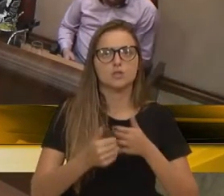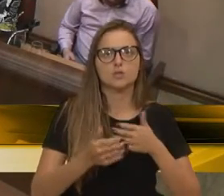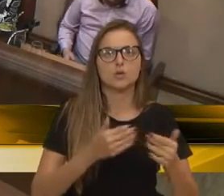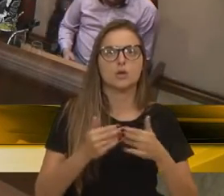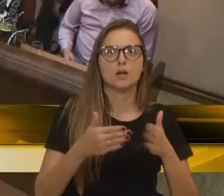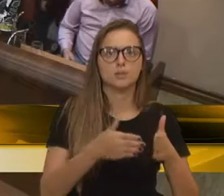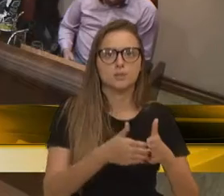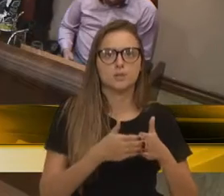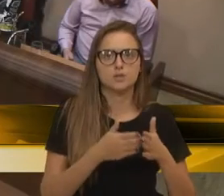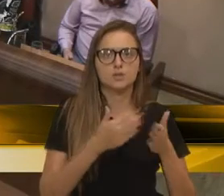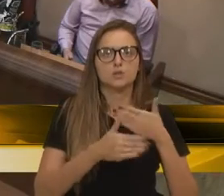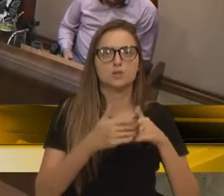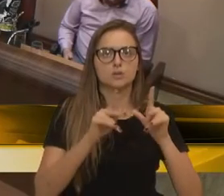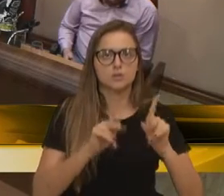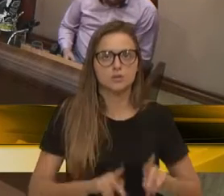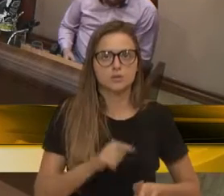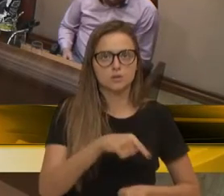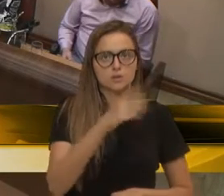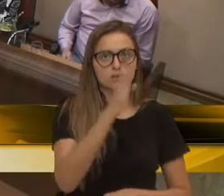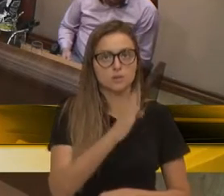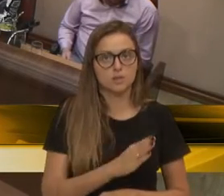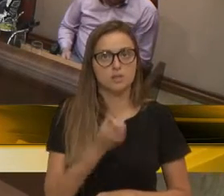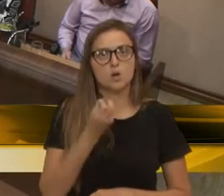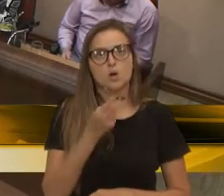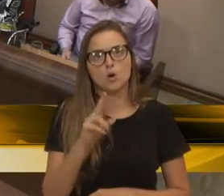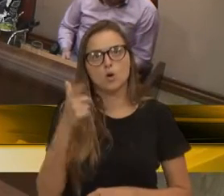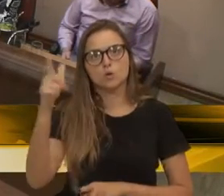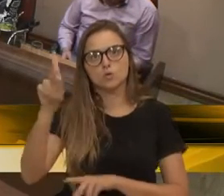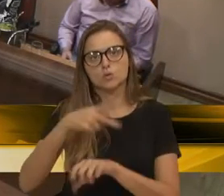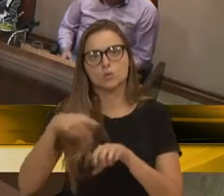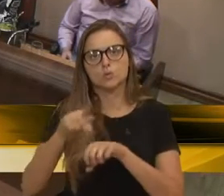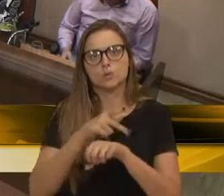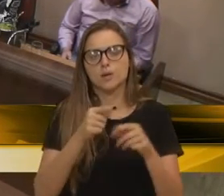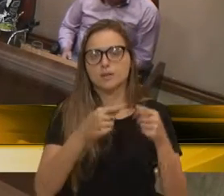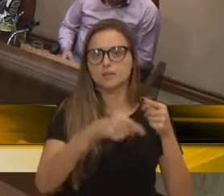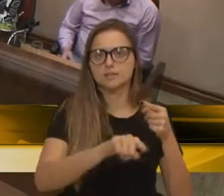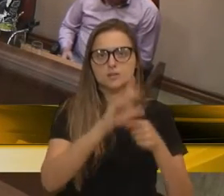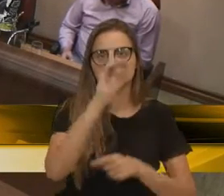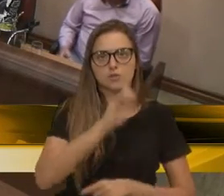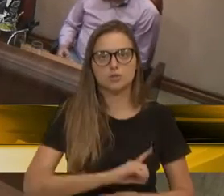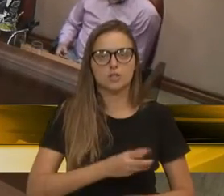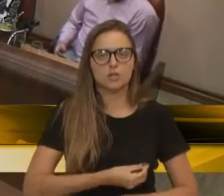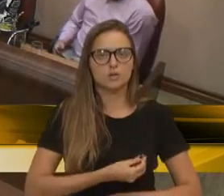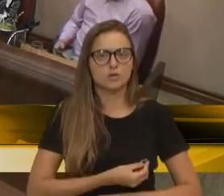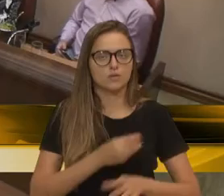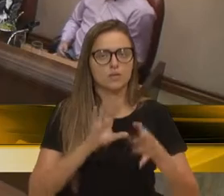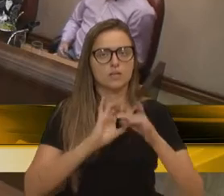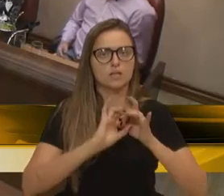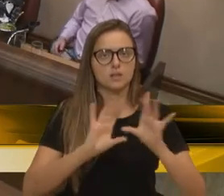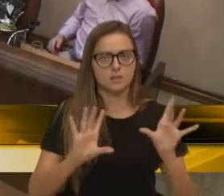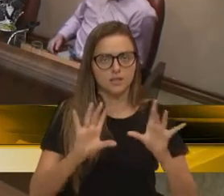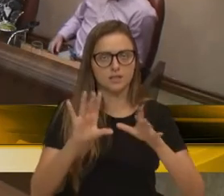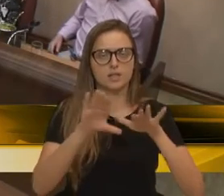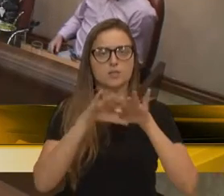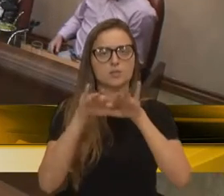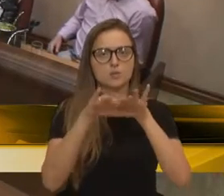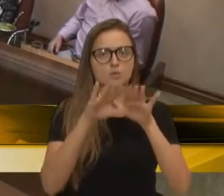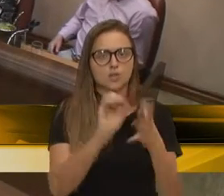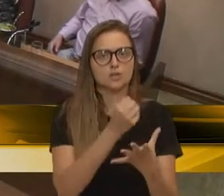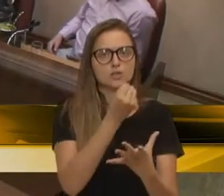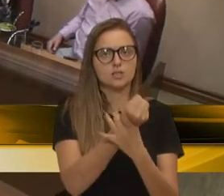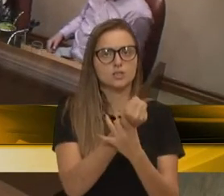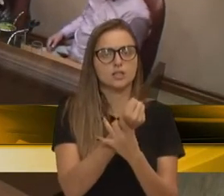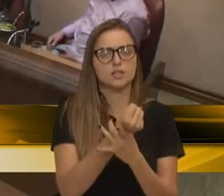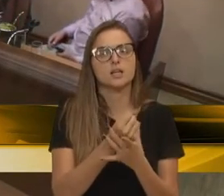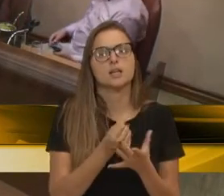aos brasileiros e aos estrangeiros residentes no país a inviolabilidade do direito à vida à liberdade à igualdade à segurança e à propriedade